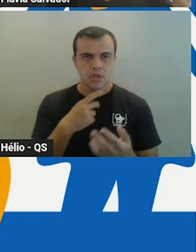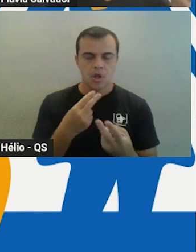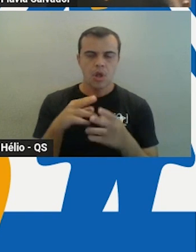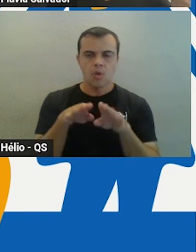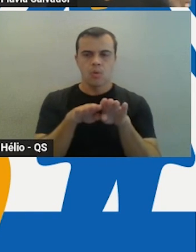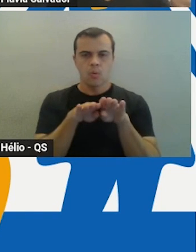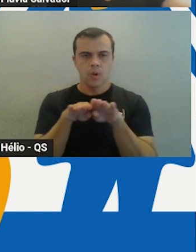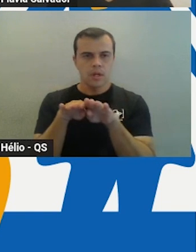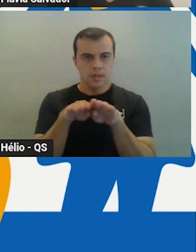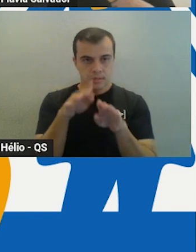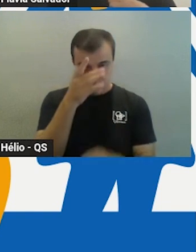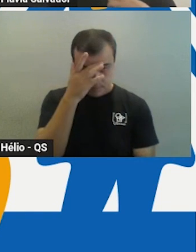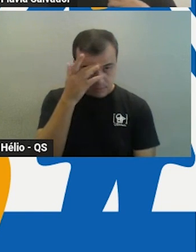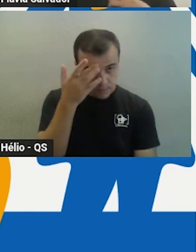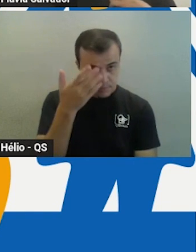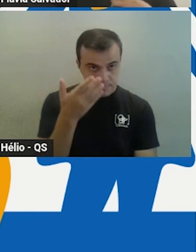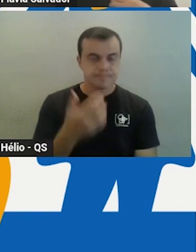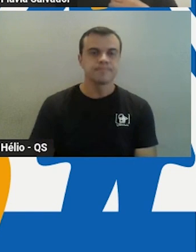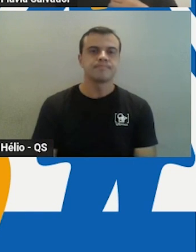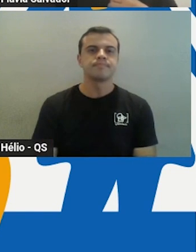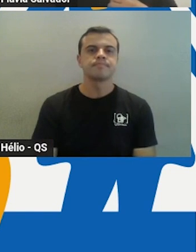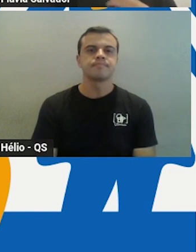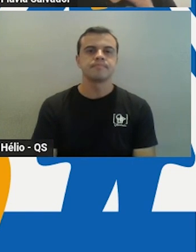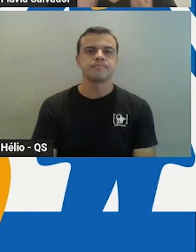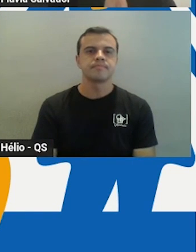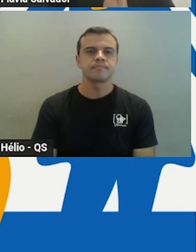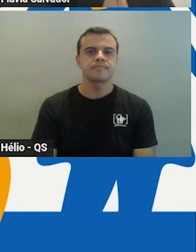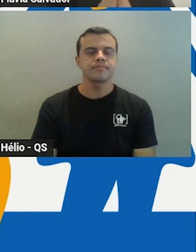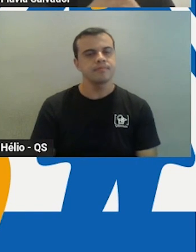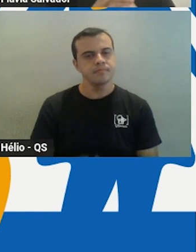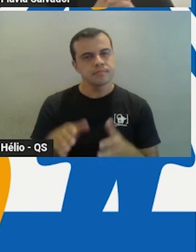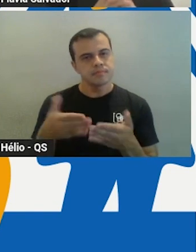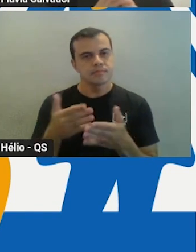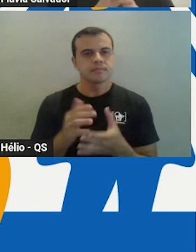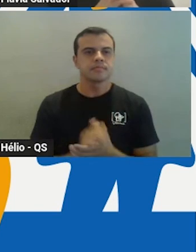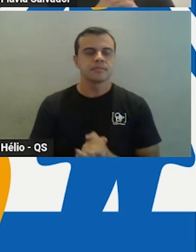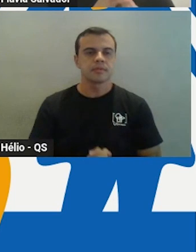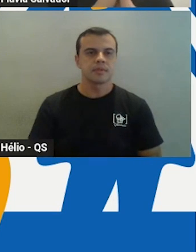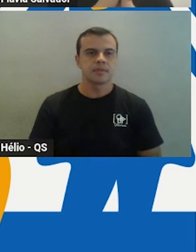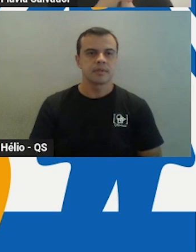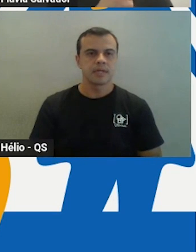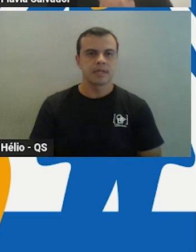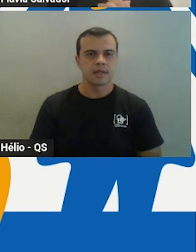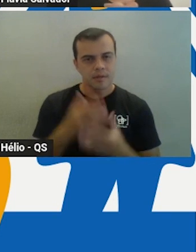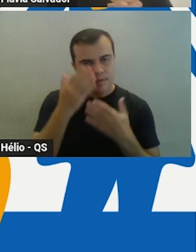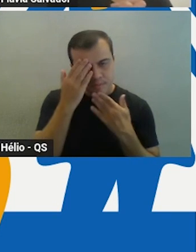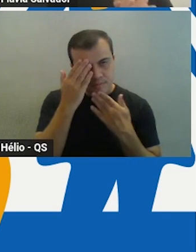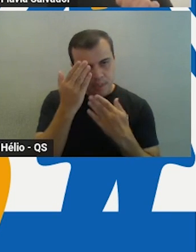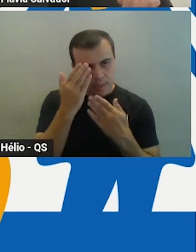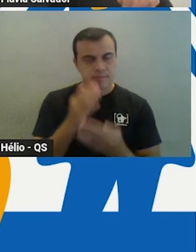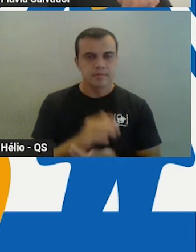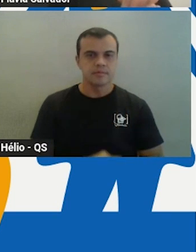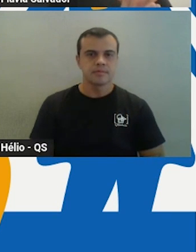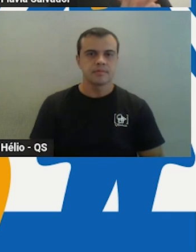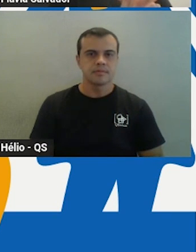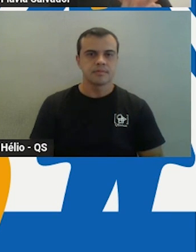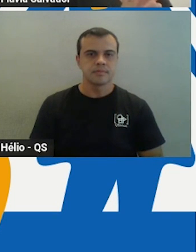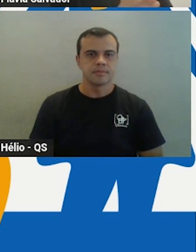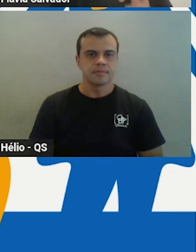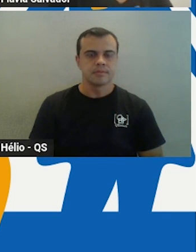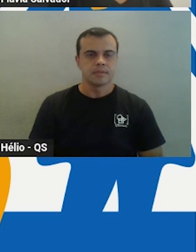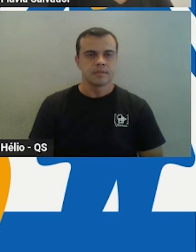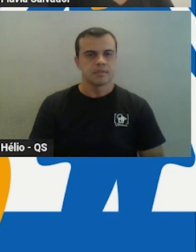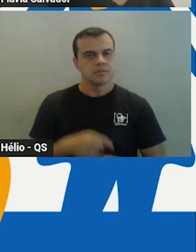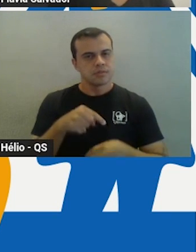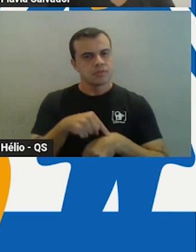equidade entre as pessoas, né? E é isso. Eu agradeço muito o